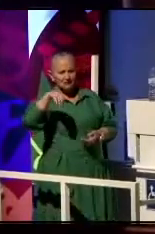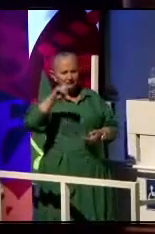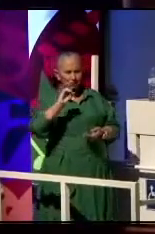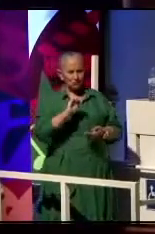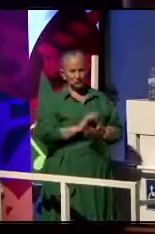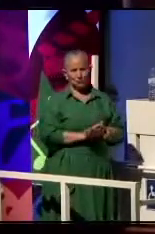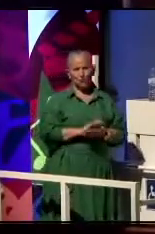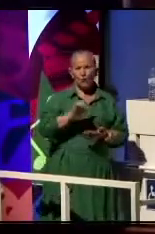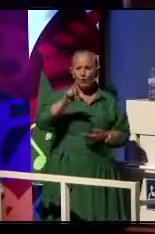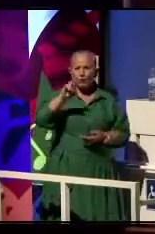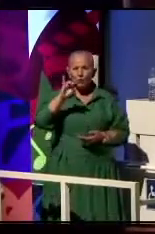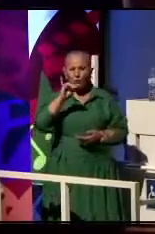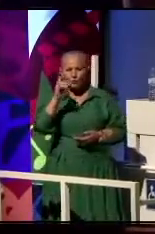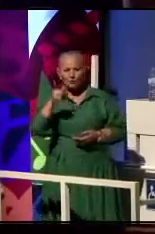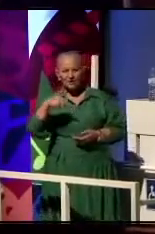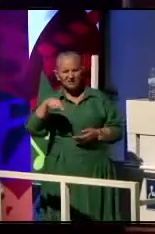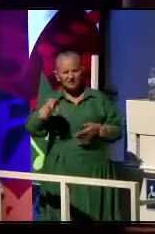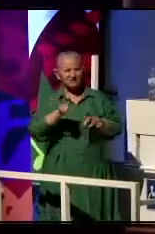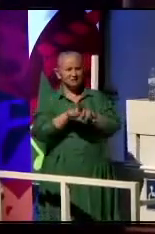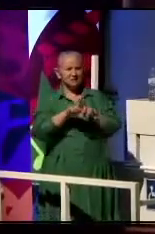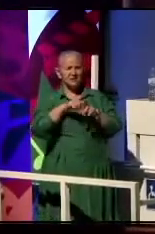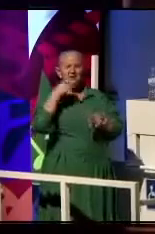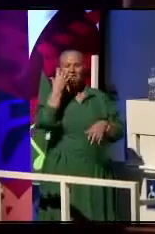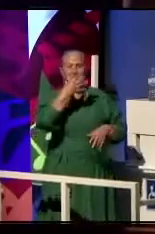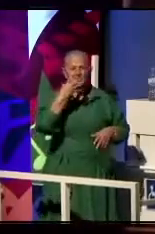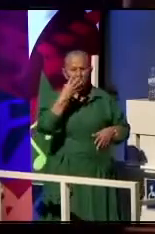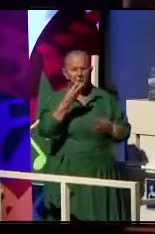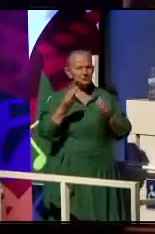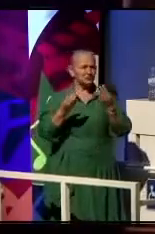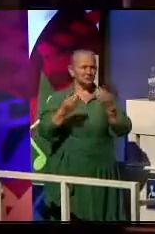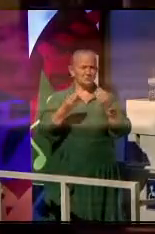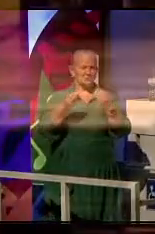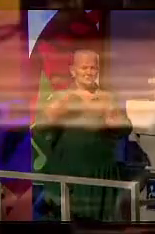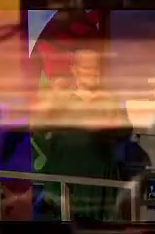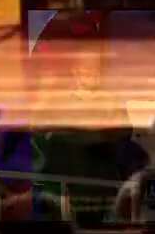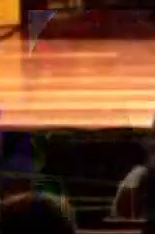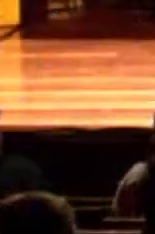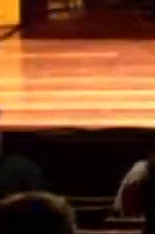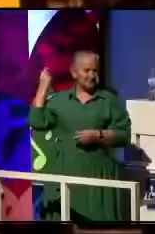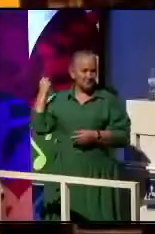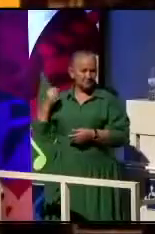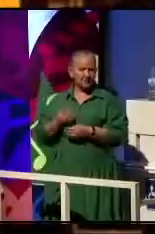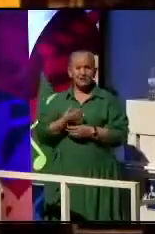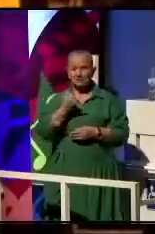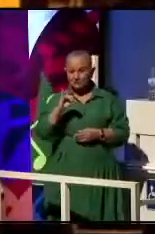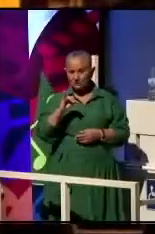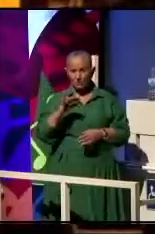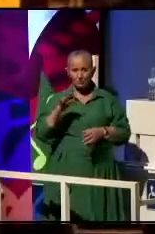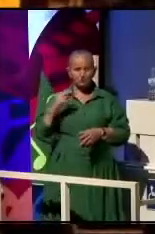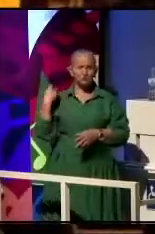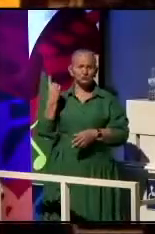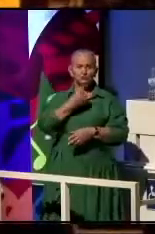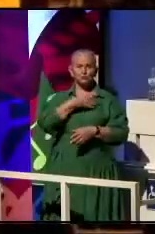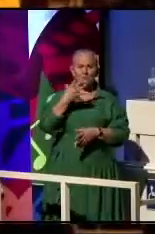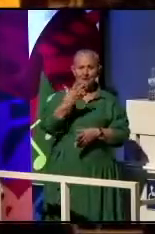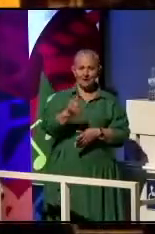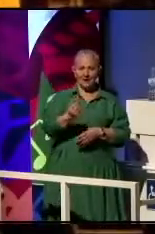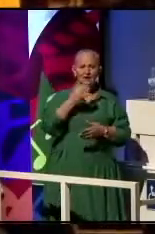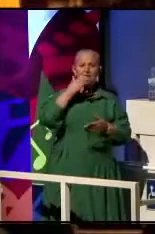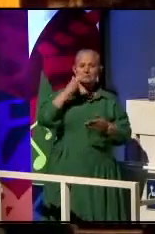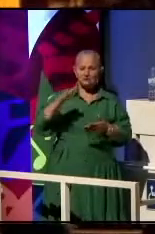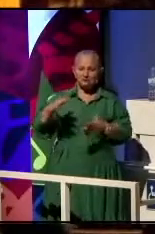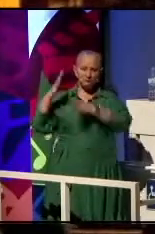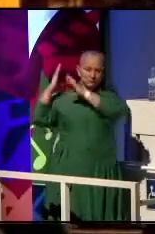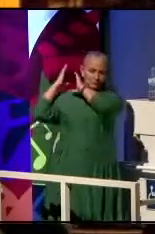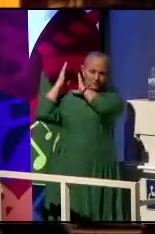Luiz Gonzaga, né? Tantos outros. Se a gente não fizer esse trabalho de resgate, vai perder. E essa música é tão